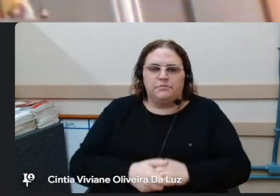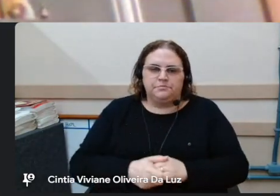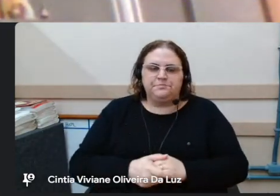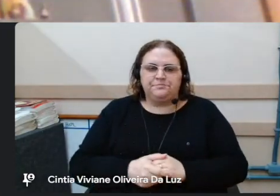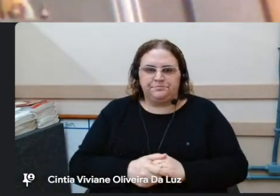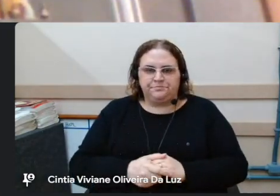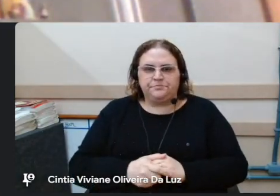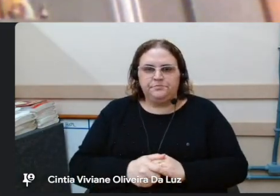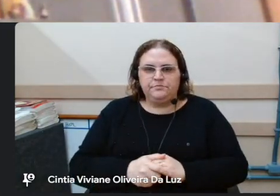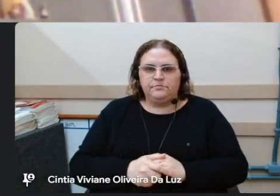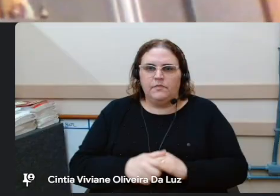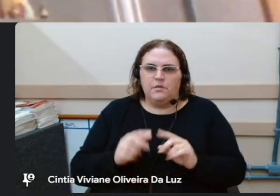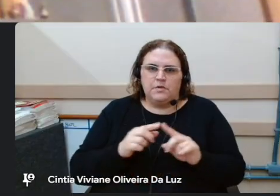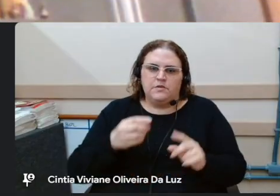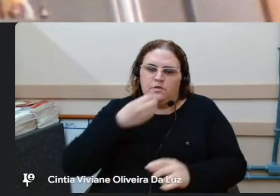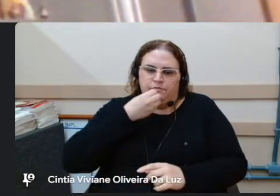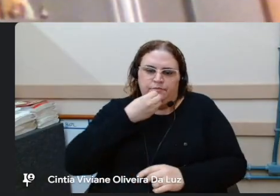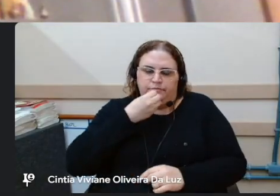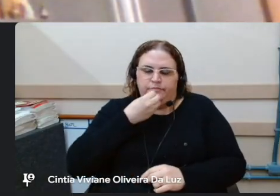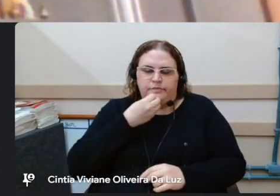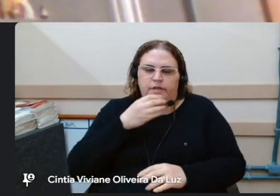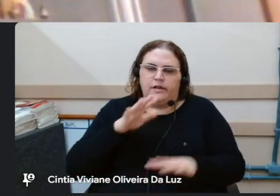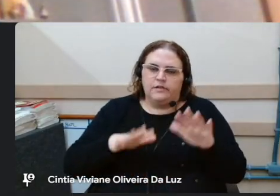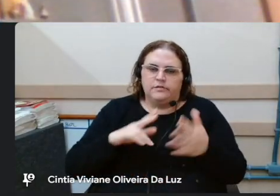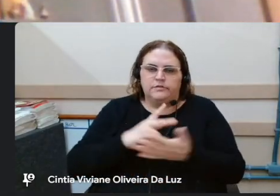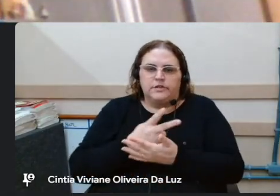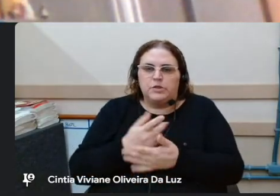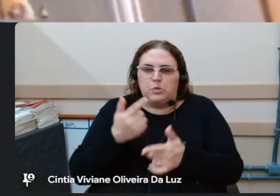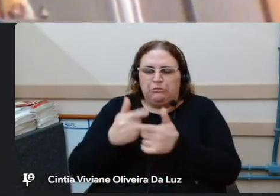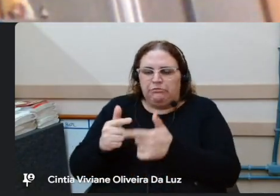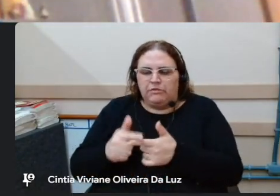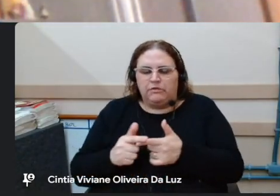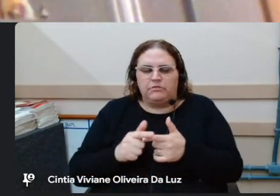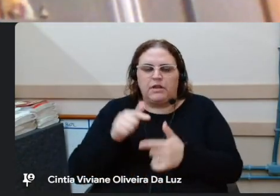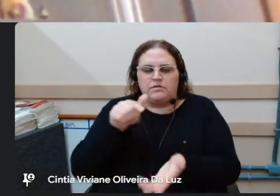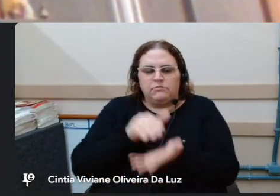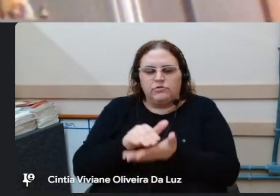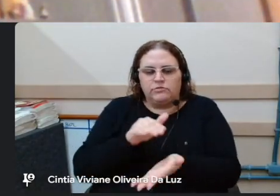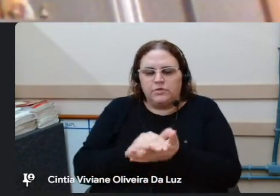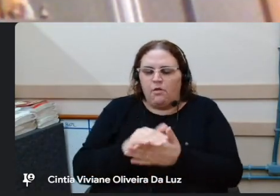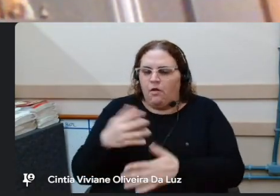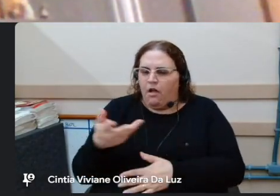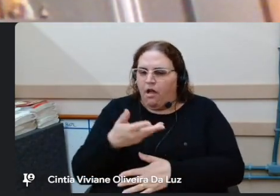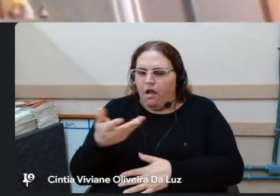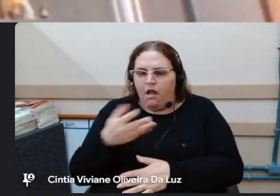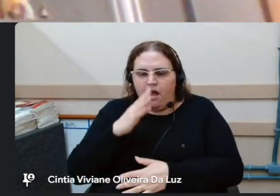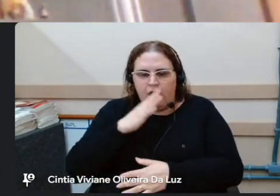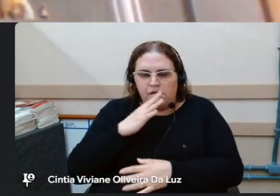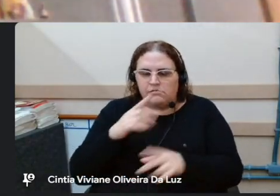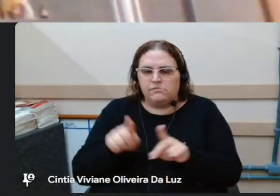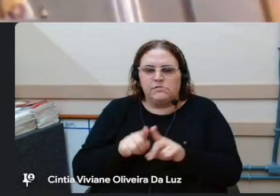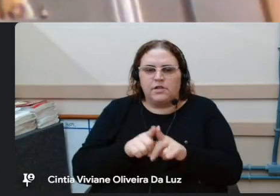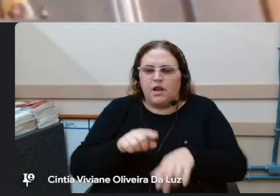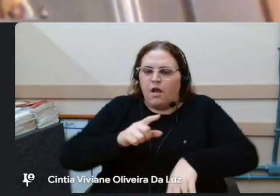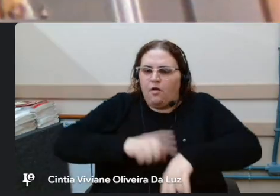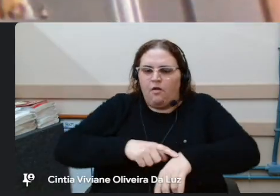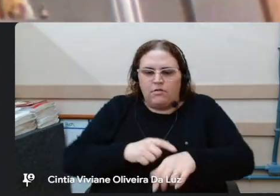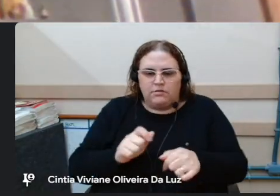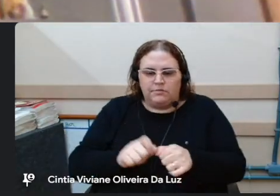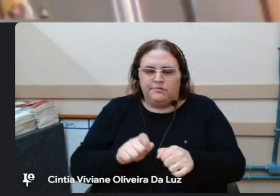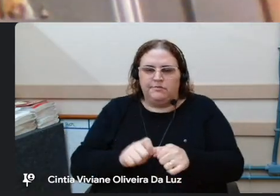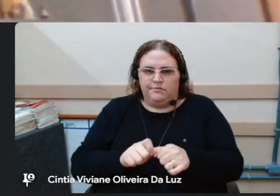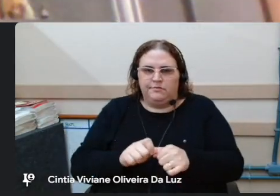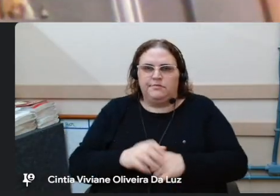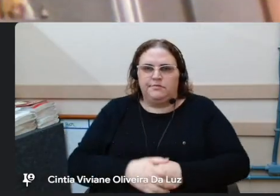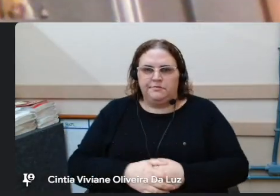que que participaram né mas claro eventualmente a problemática dessa produção corrida dessa